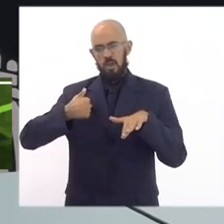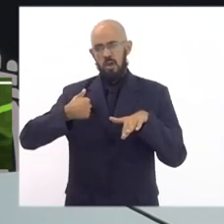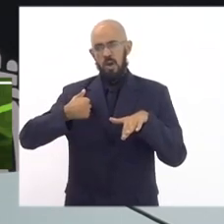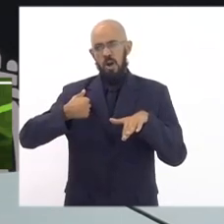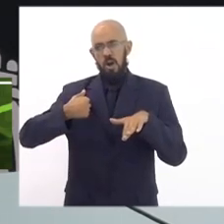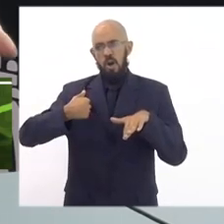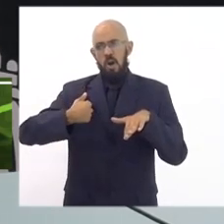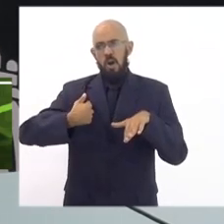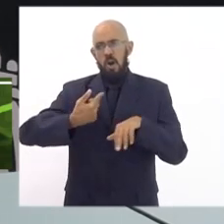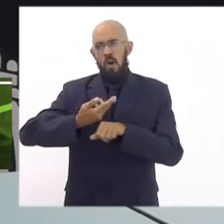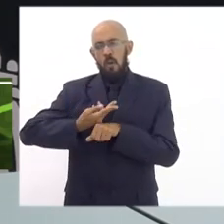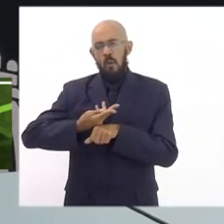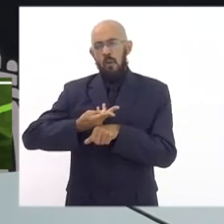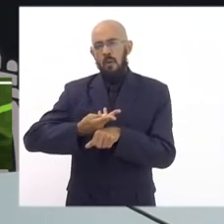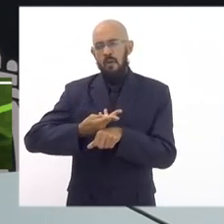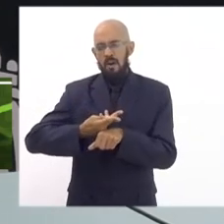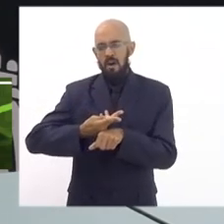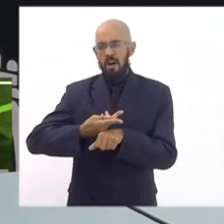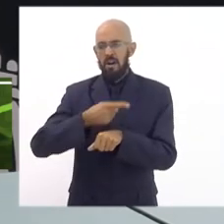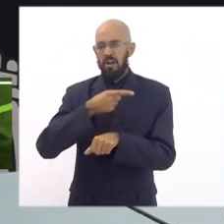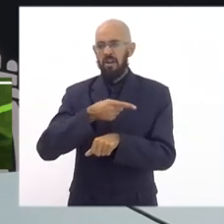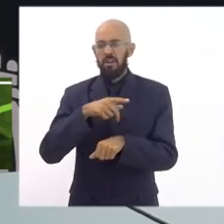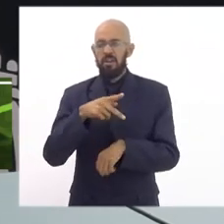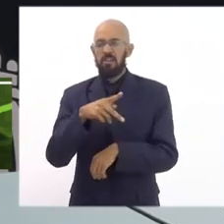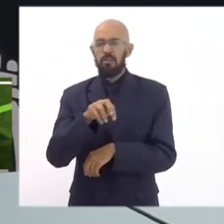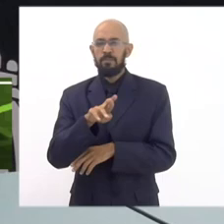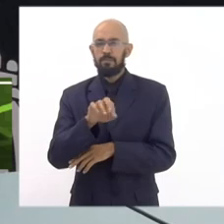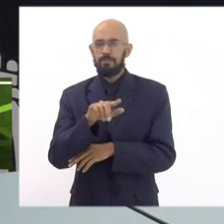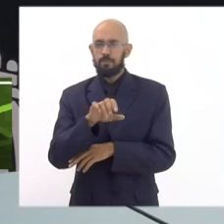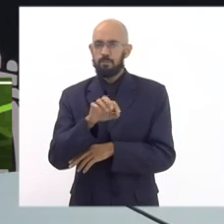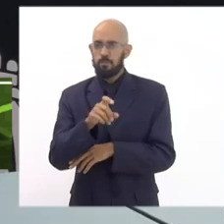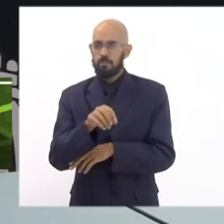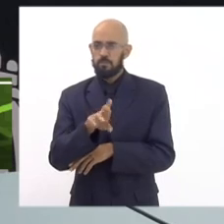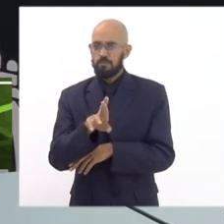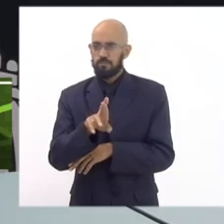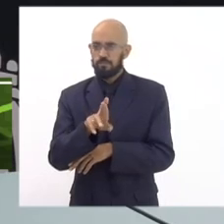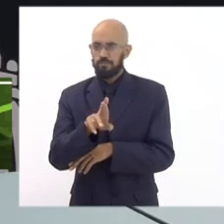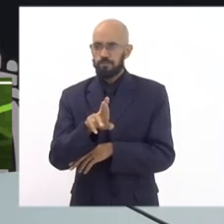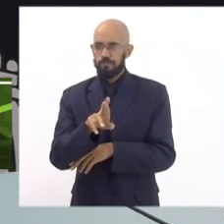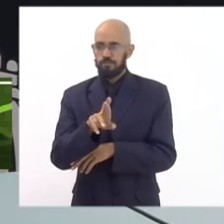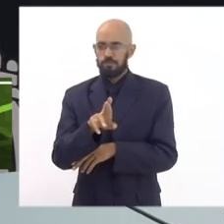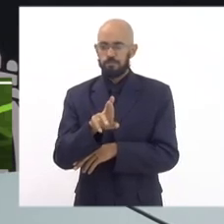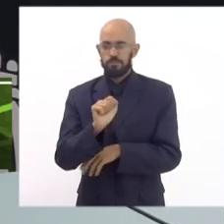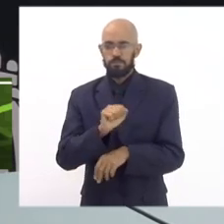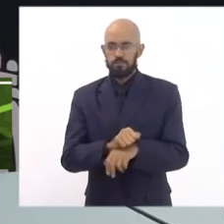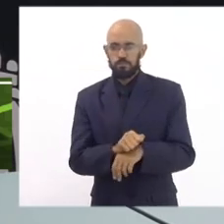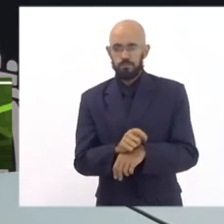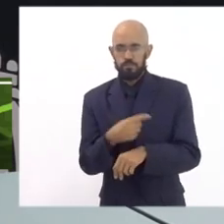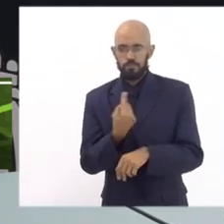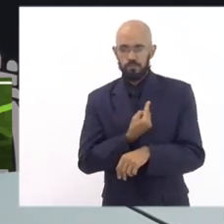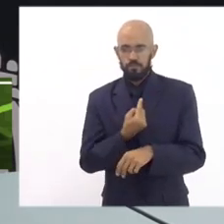o procurador que lá estava, que a gente ouviu,